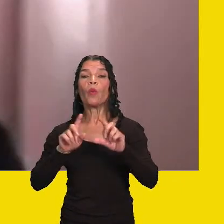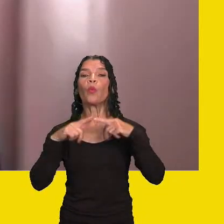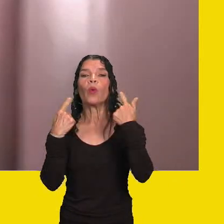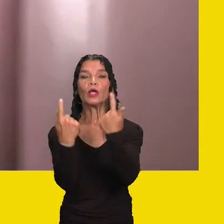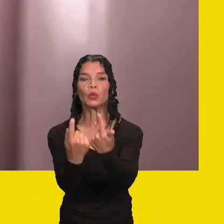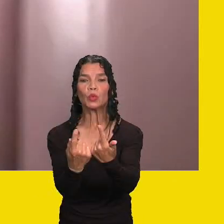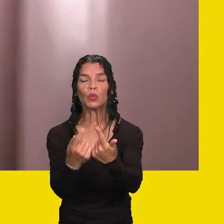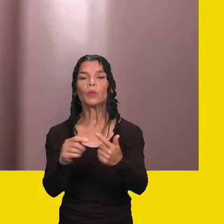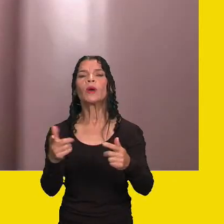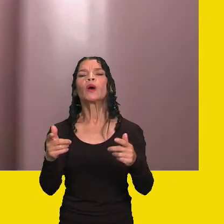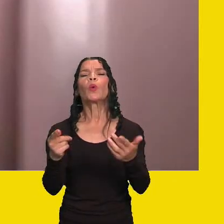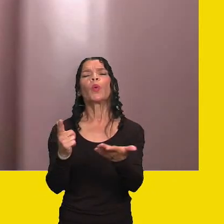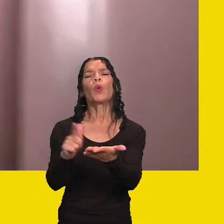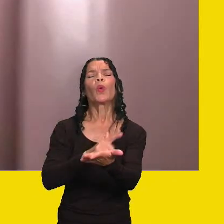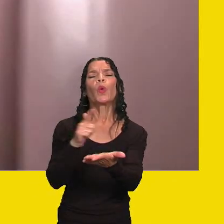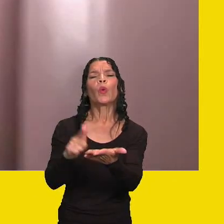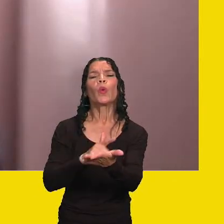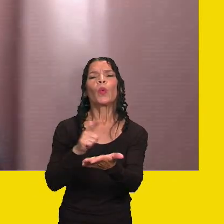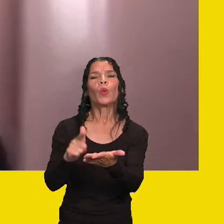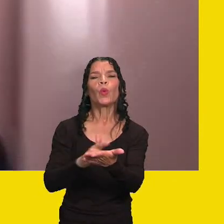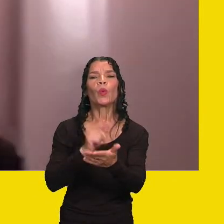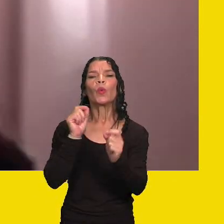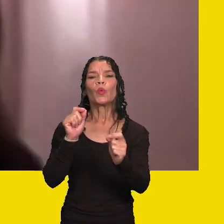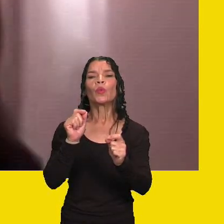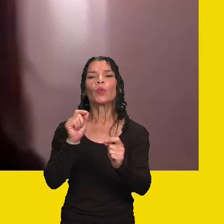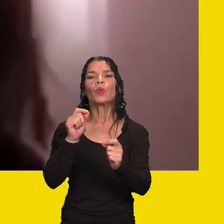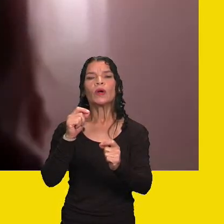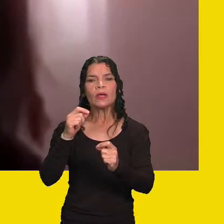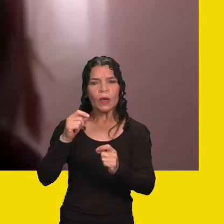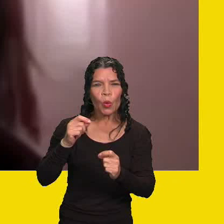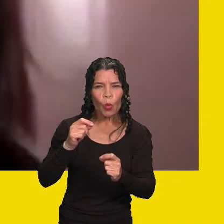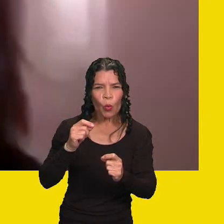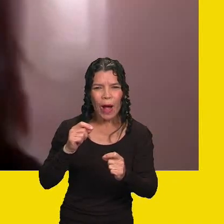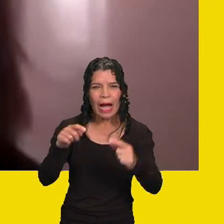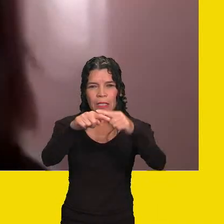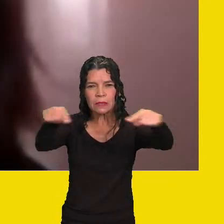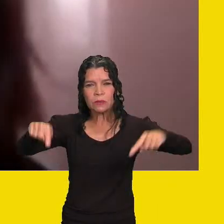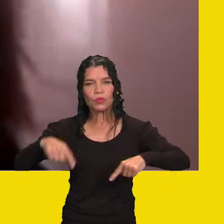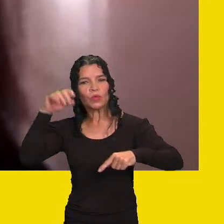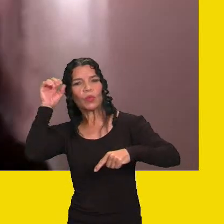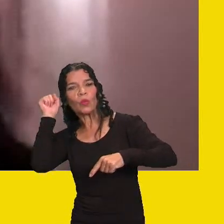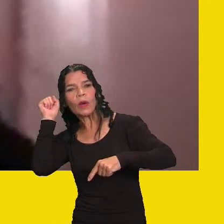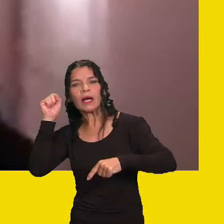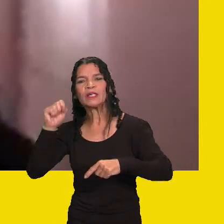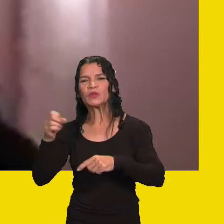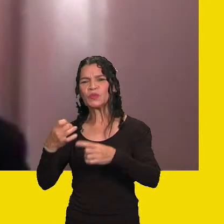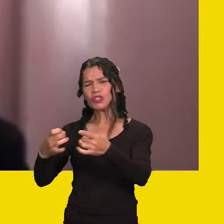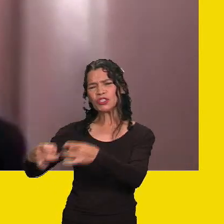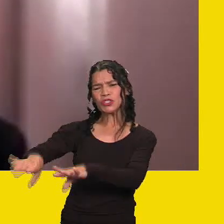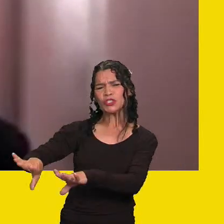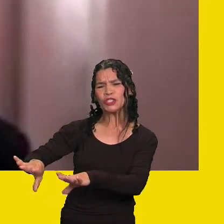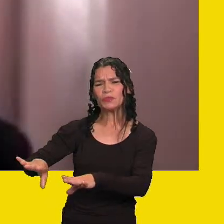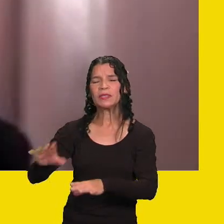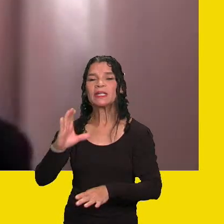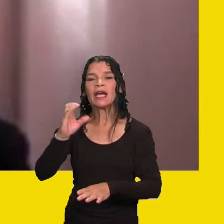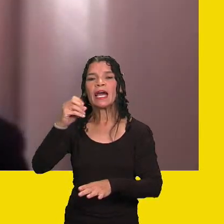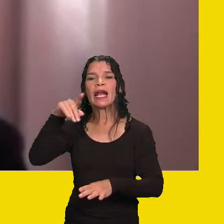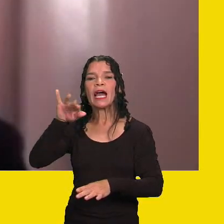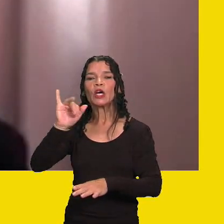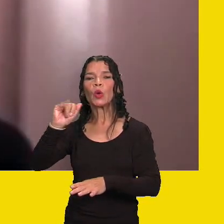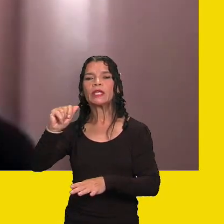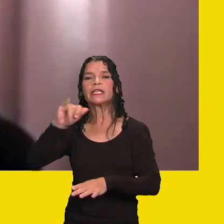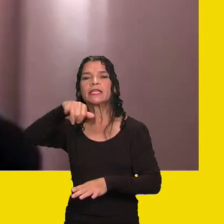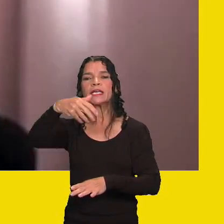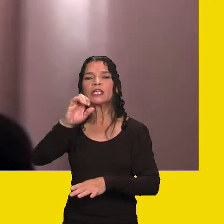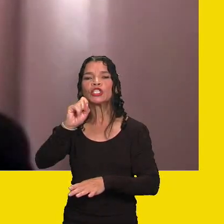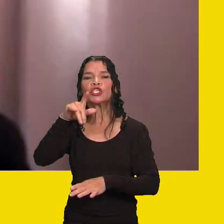cima do livro da edição popular Quarto de Despejo, de Carolina de Jesus. E a proposta era, a cada dia,